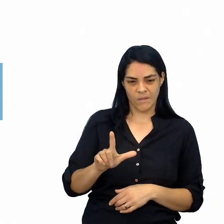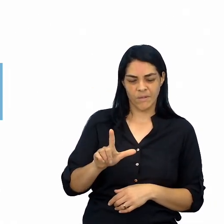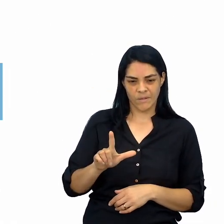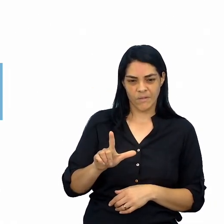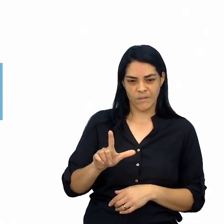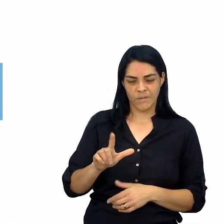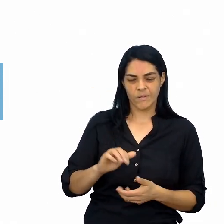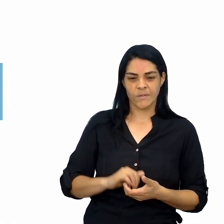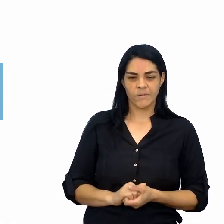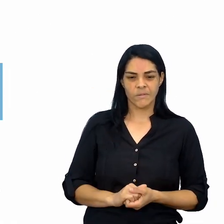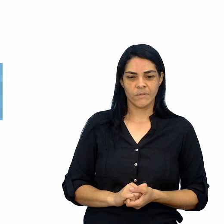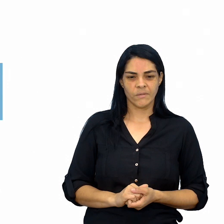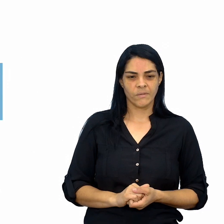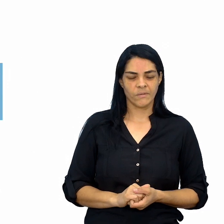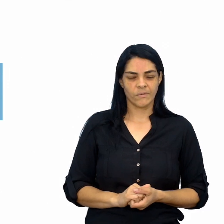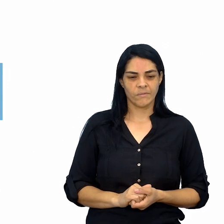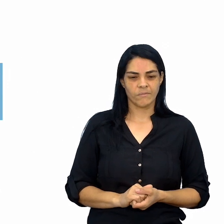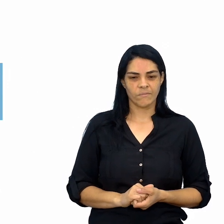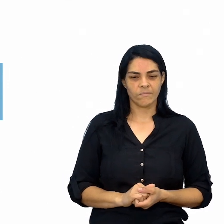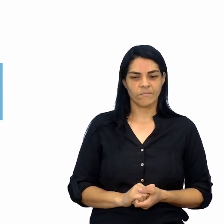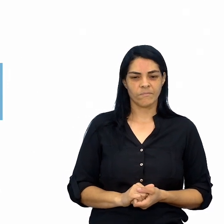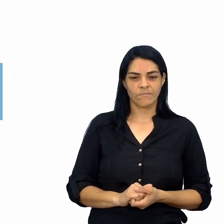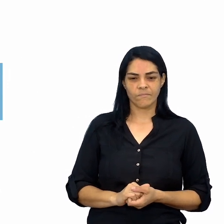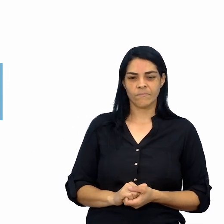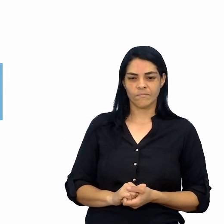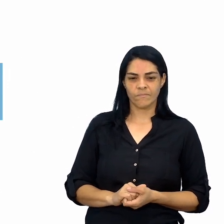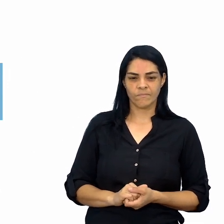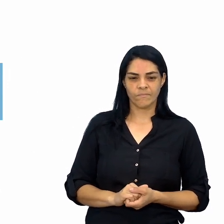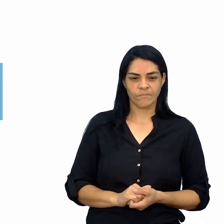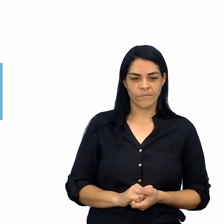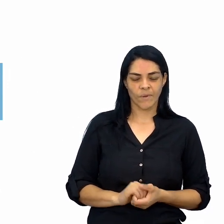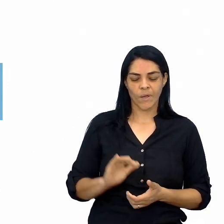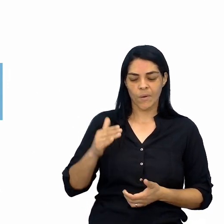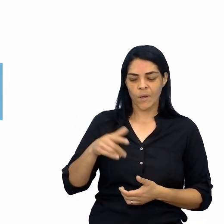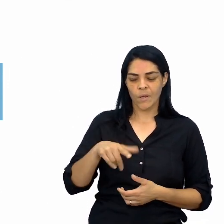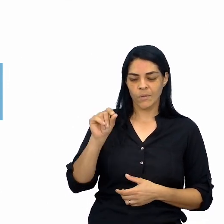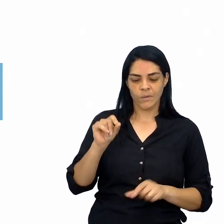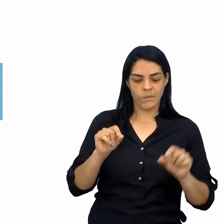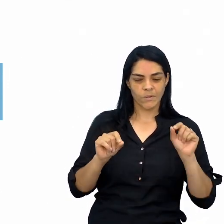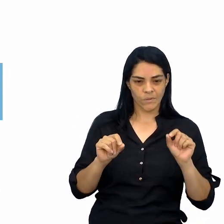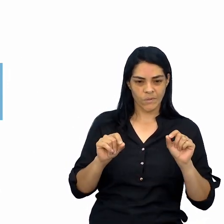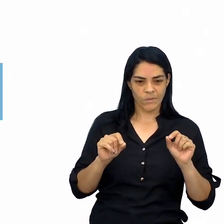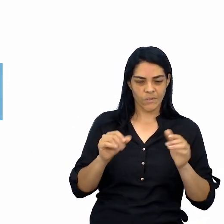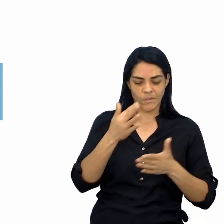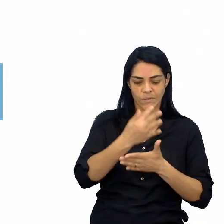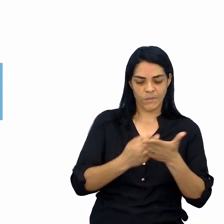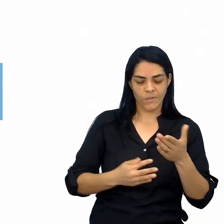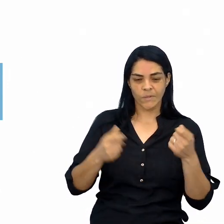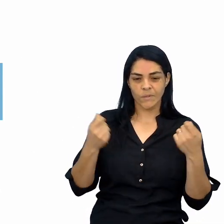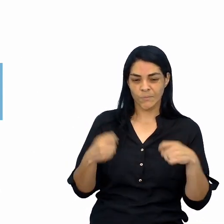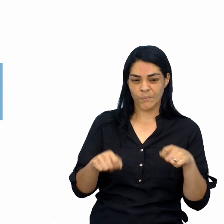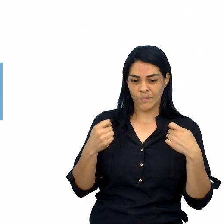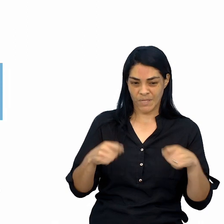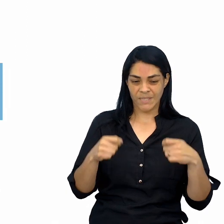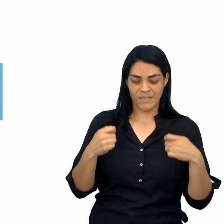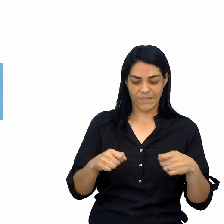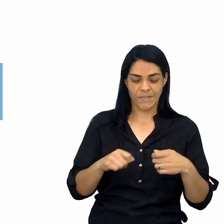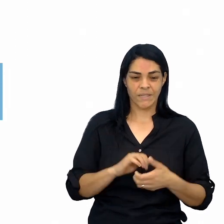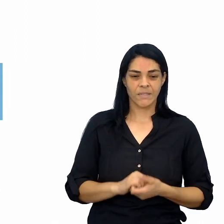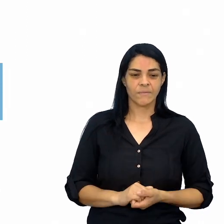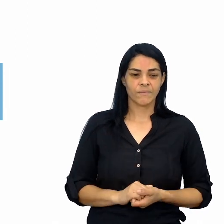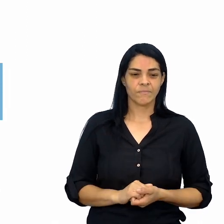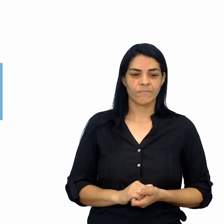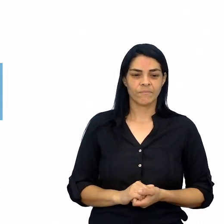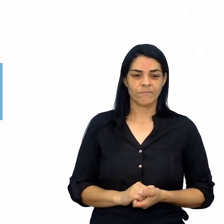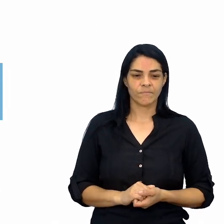Por circular em um desses campos, os textos precisam atender